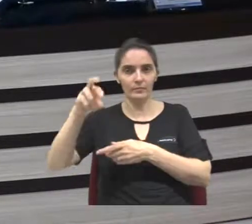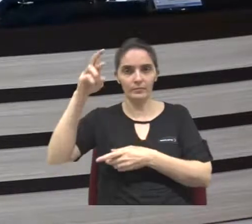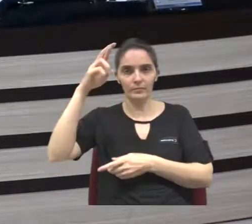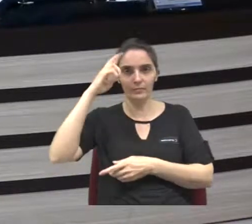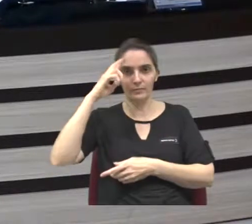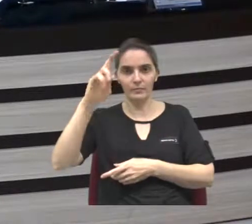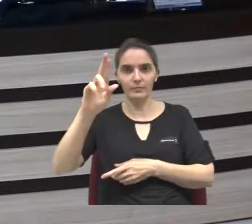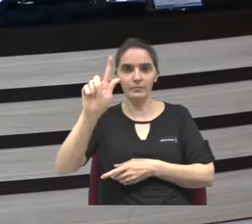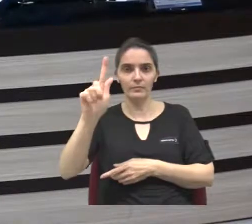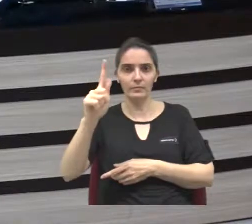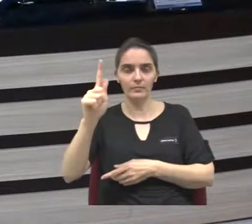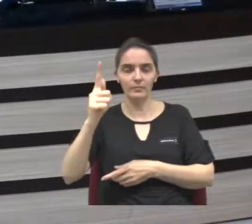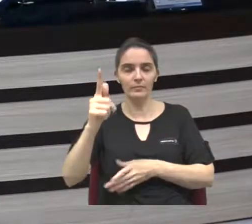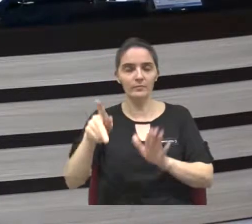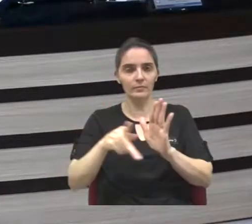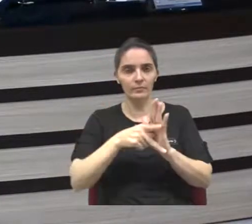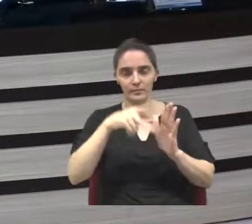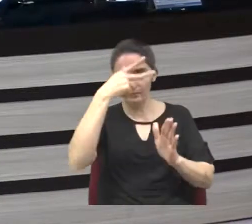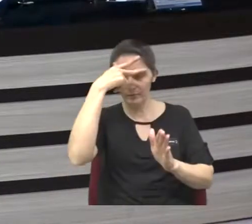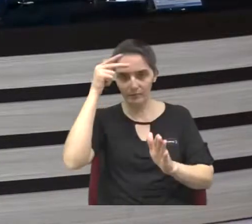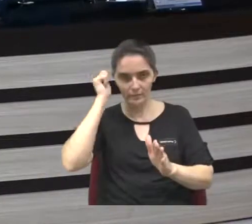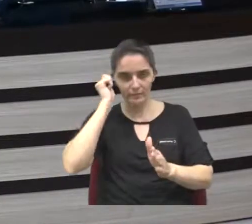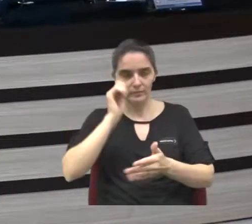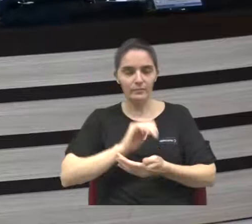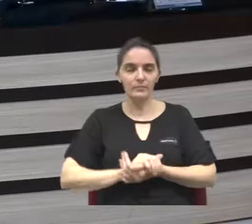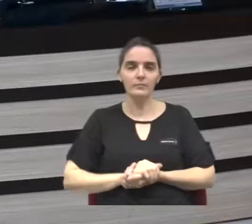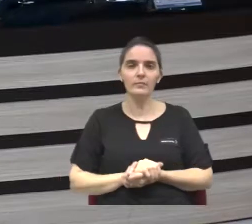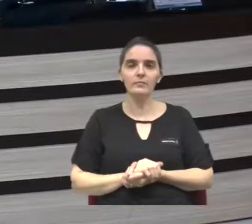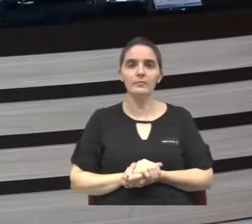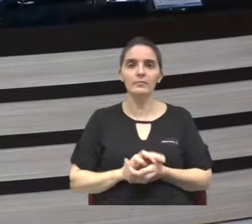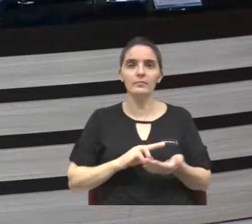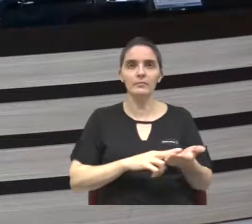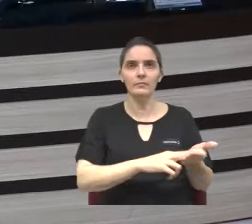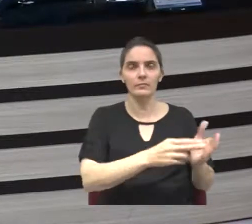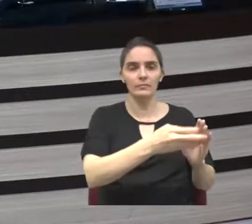Divisão do Legislativo. Departamento de Expediente.